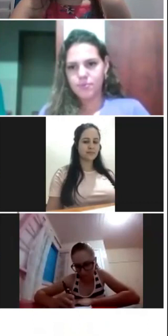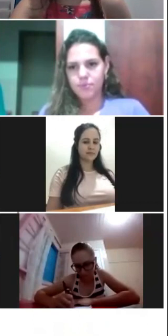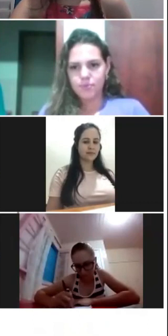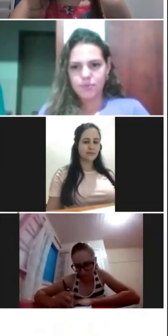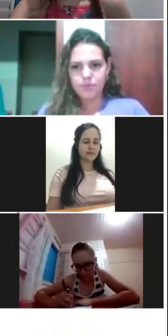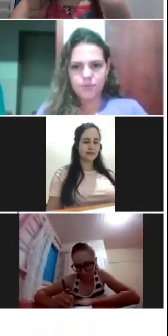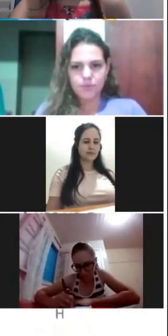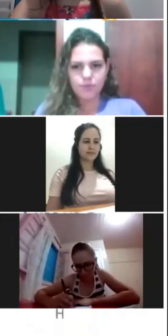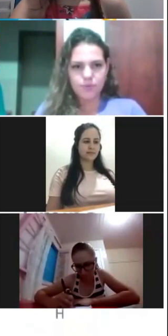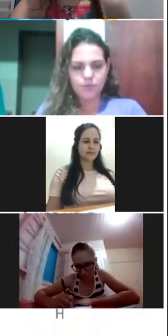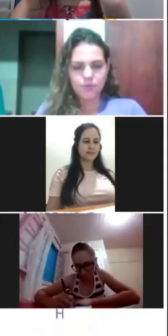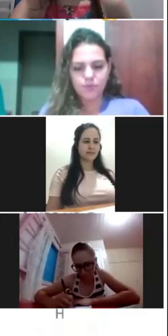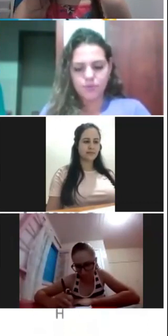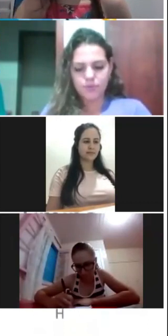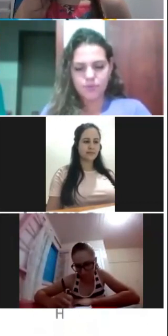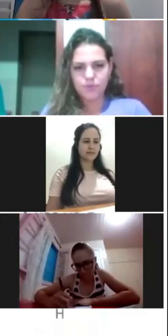nitrogenada.